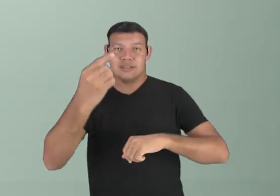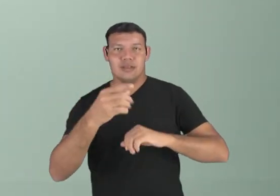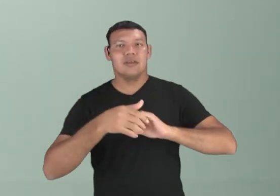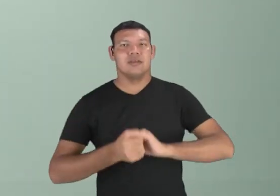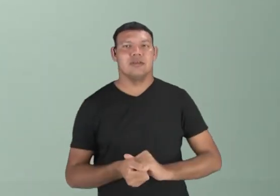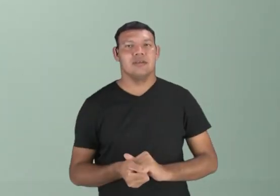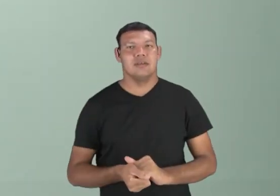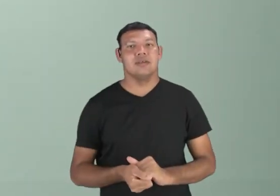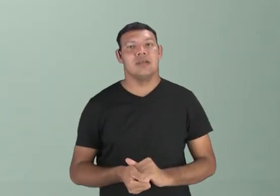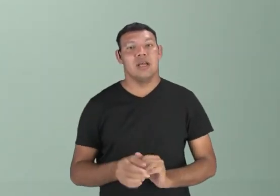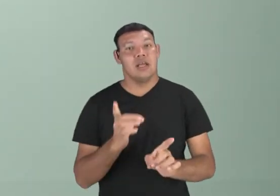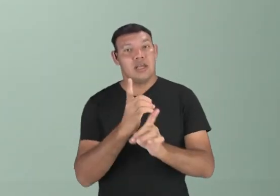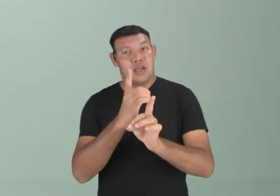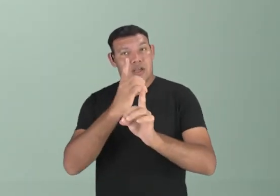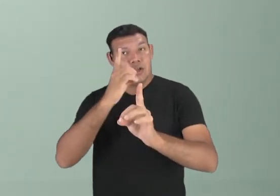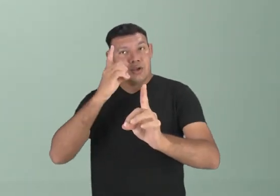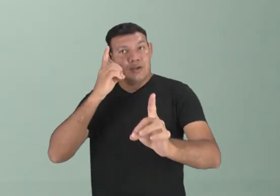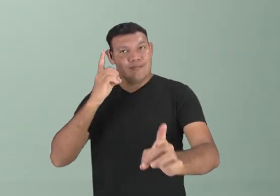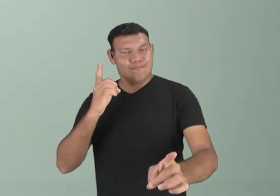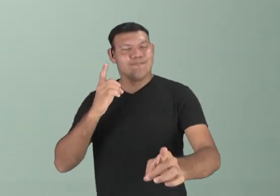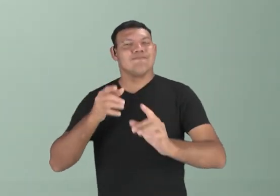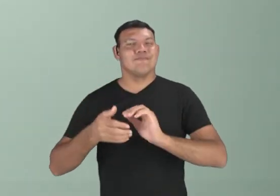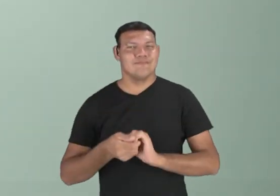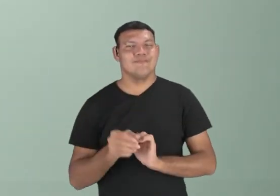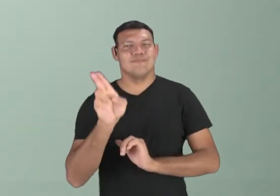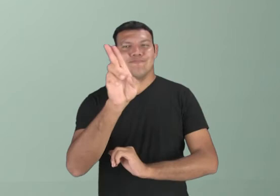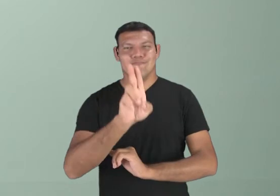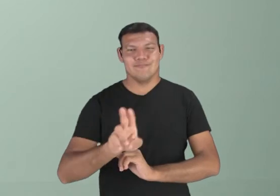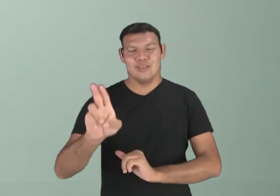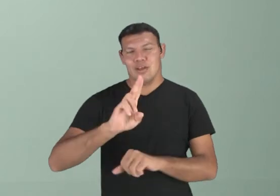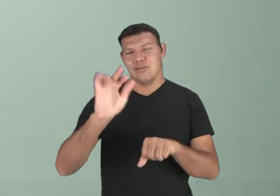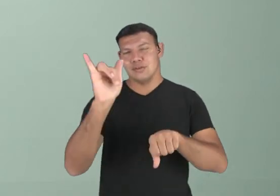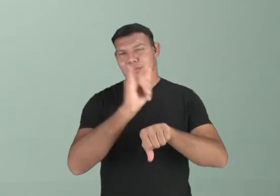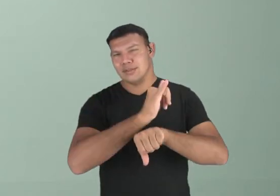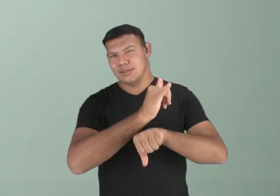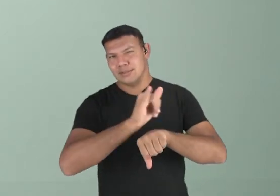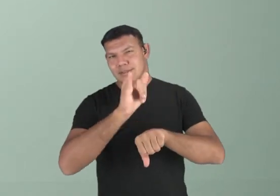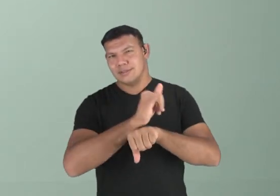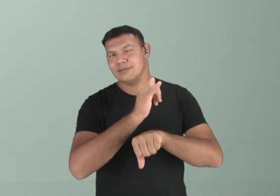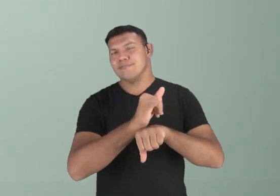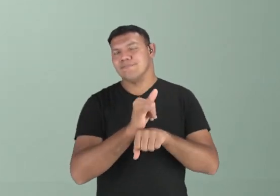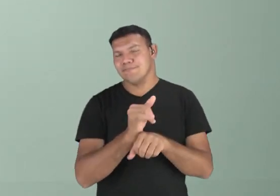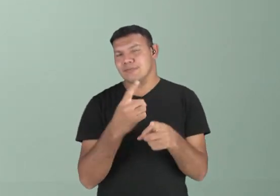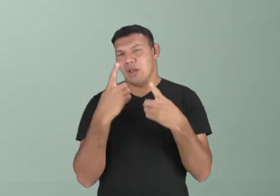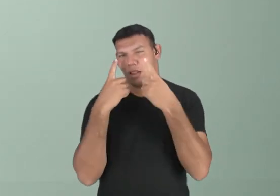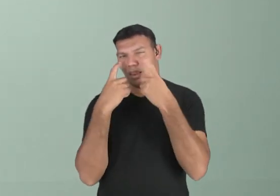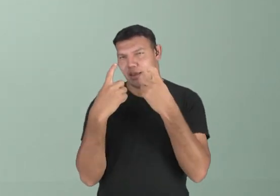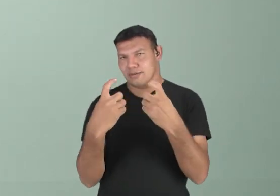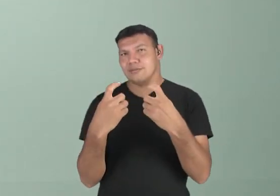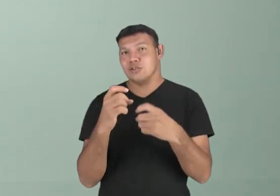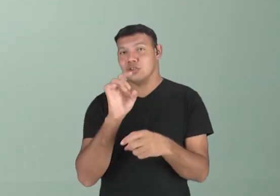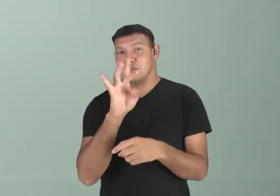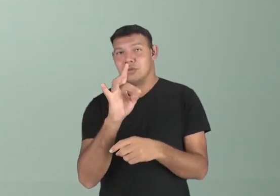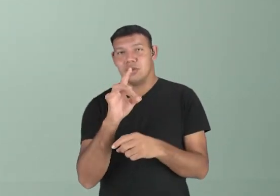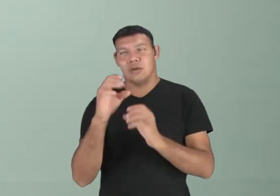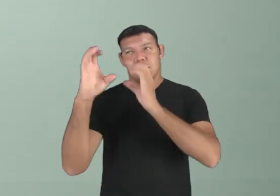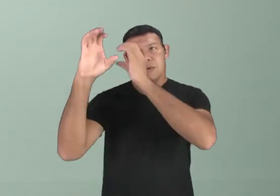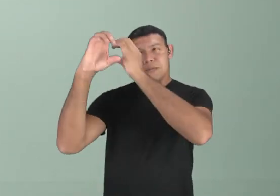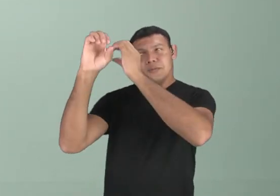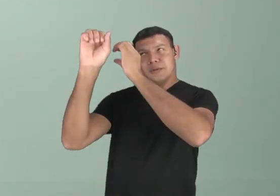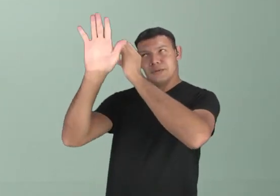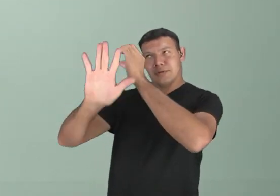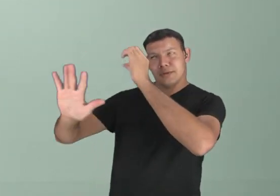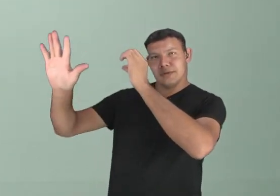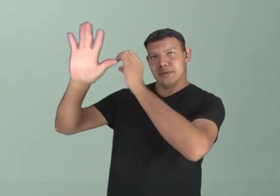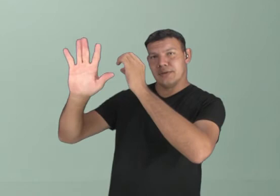isso, quando passou a ser utilizado técnicas mais interessantes, que não fosse apenas a das estrelas,